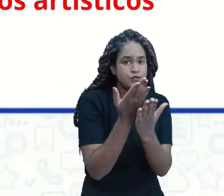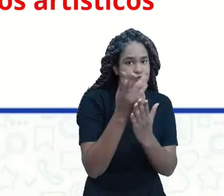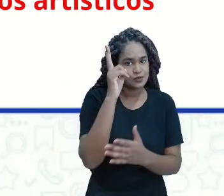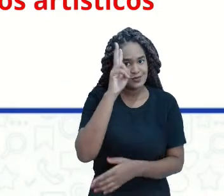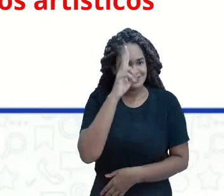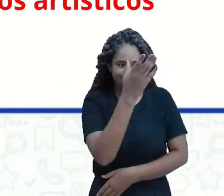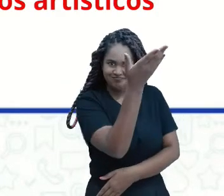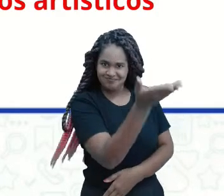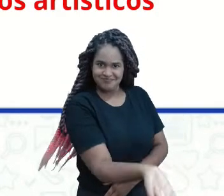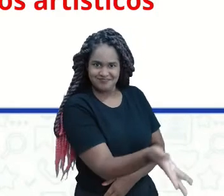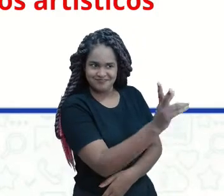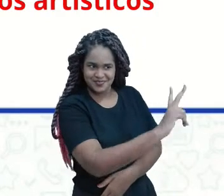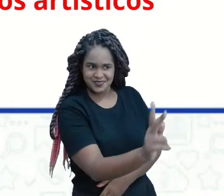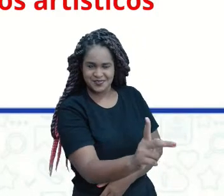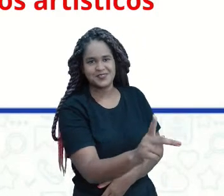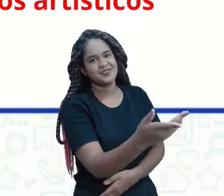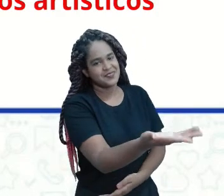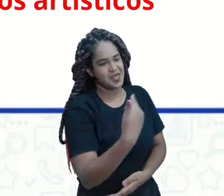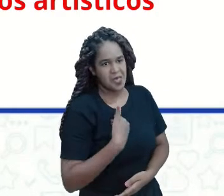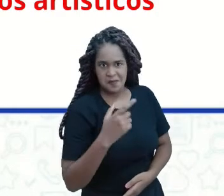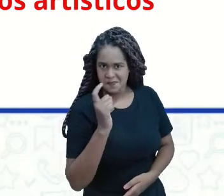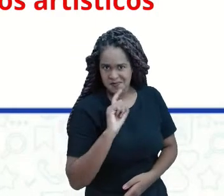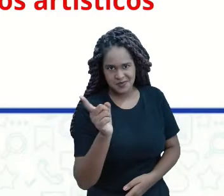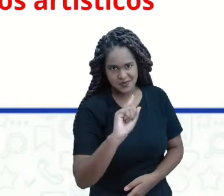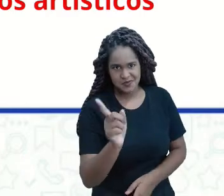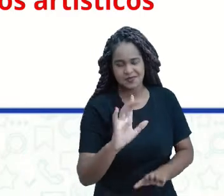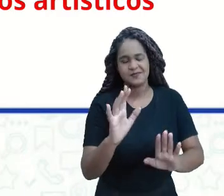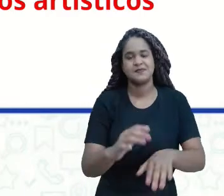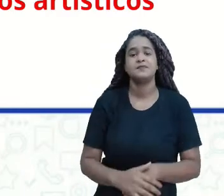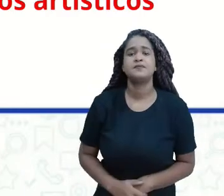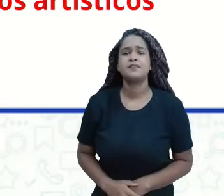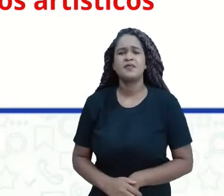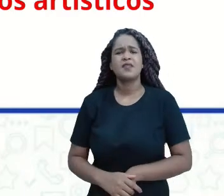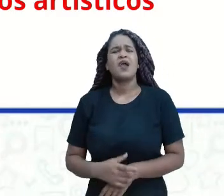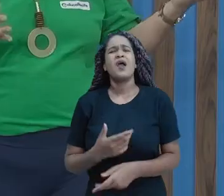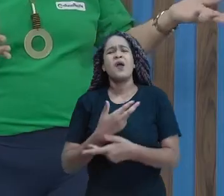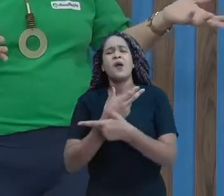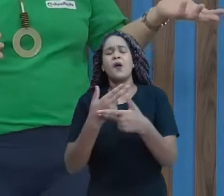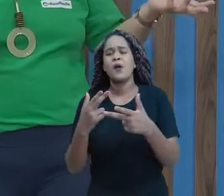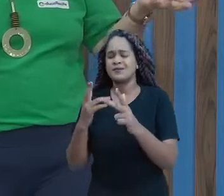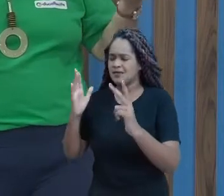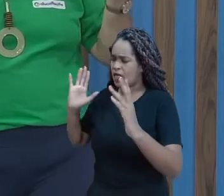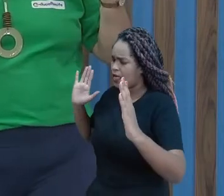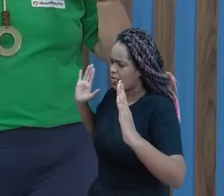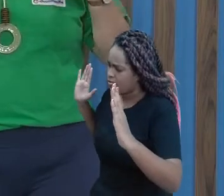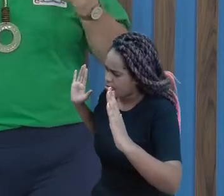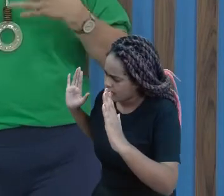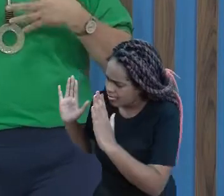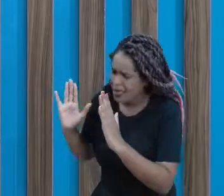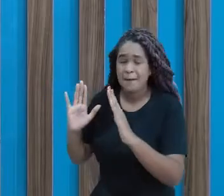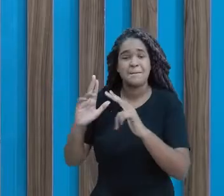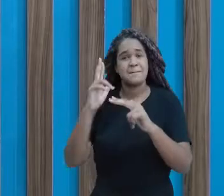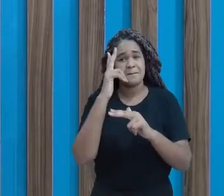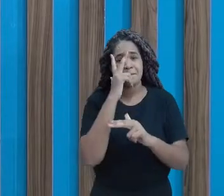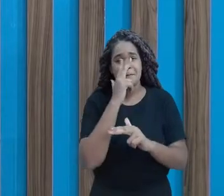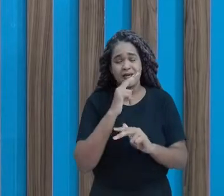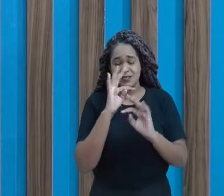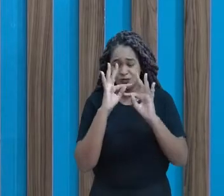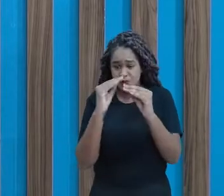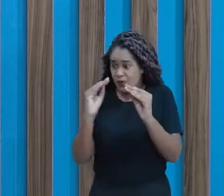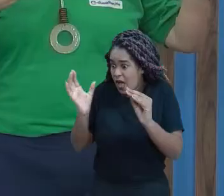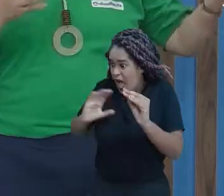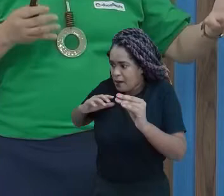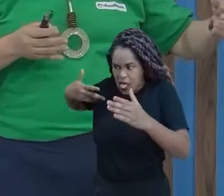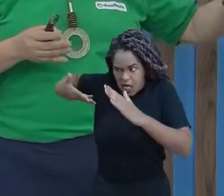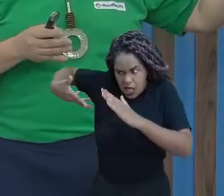professor Henrique não me deixa mentir, tudo fica muito compilado e parece que foi tudo muito rápido, né, Henrique? Mas não é bem assim, né?